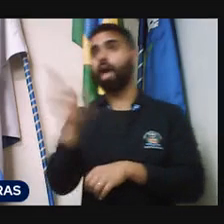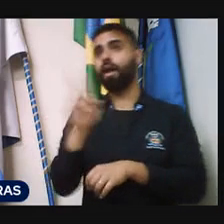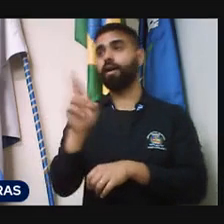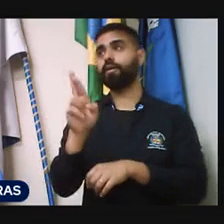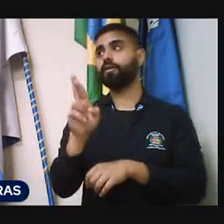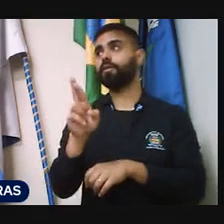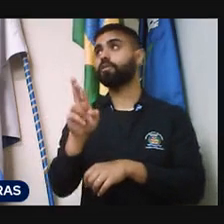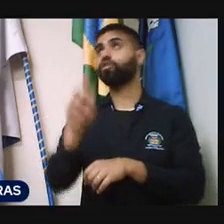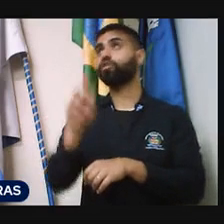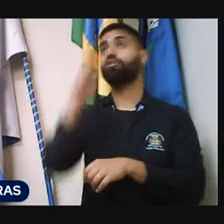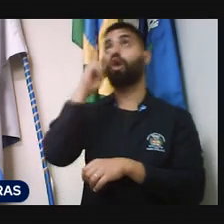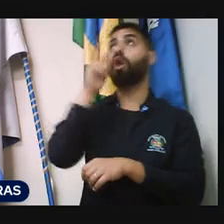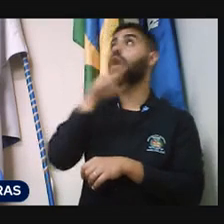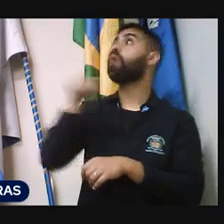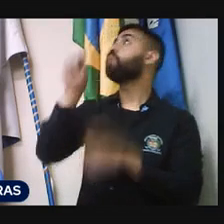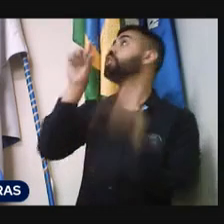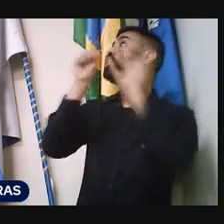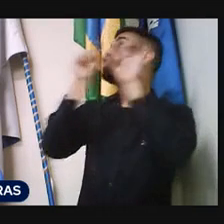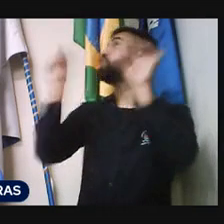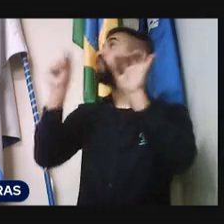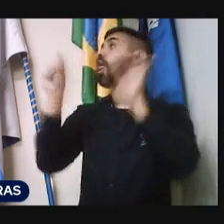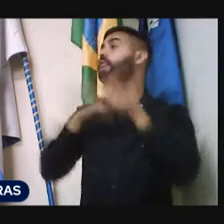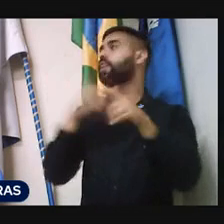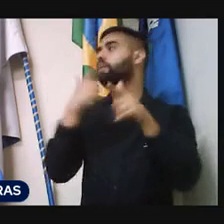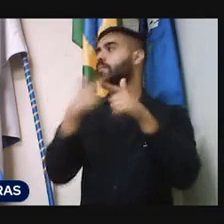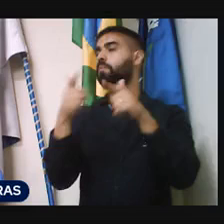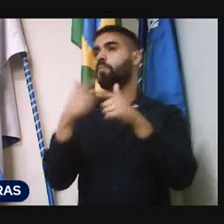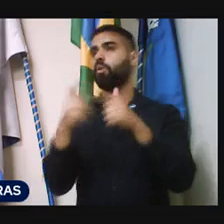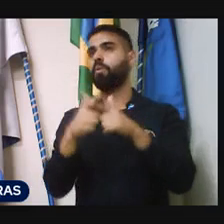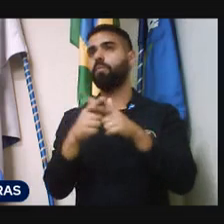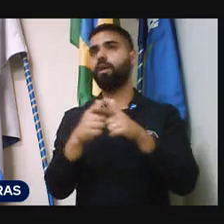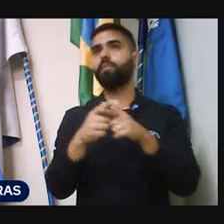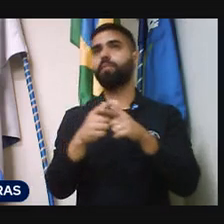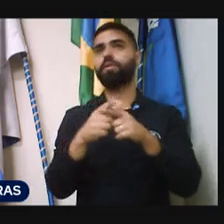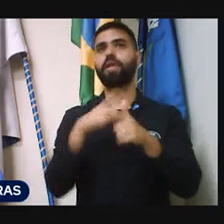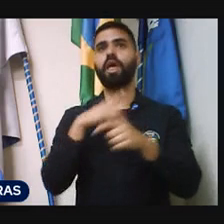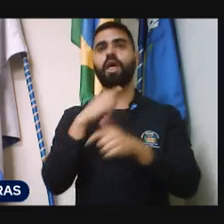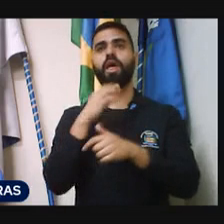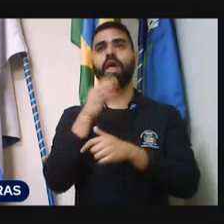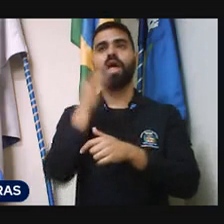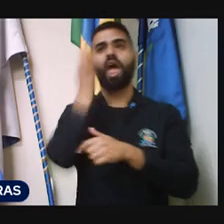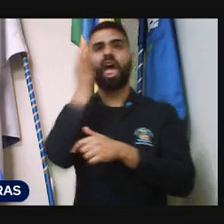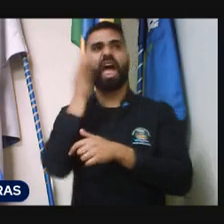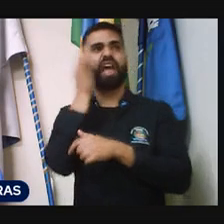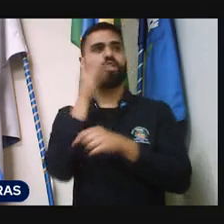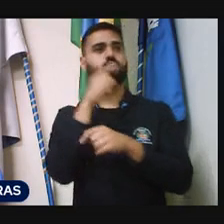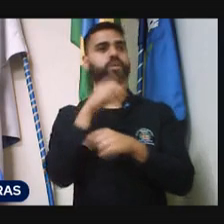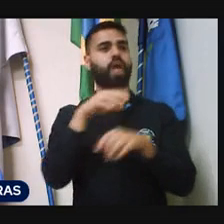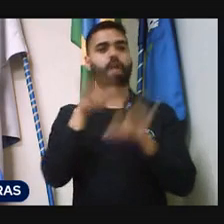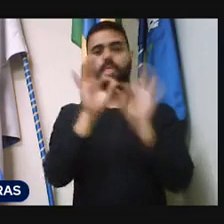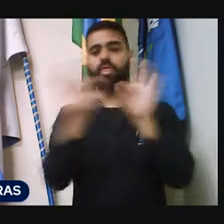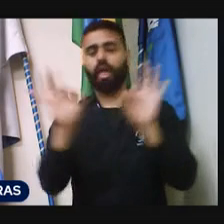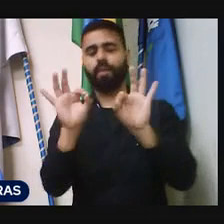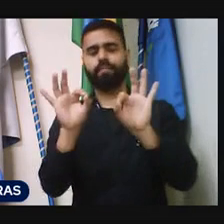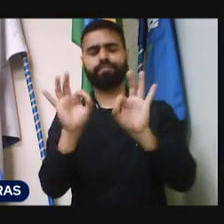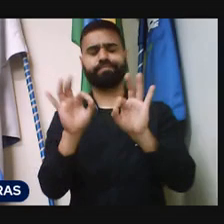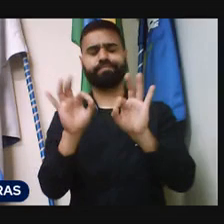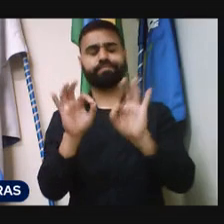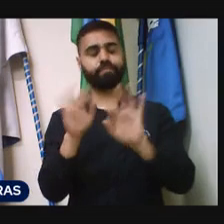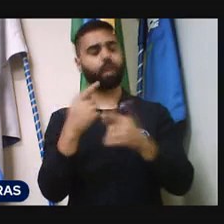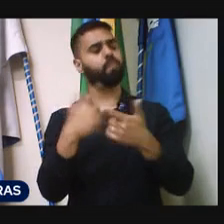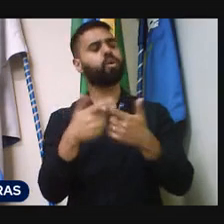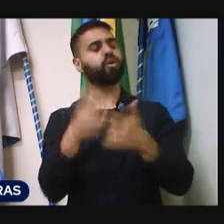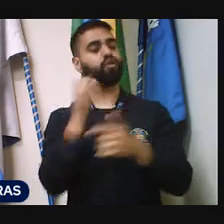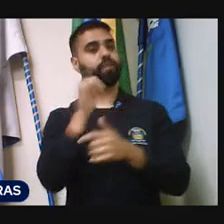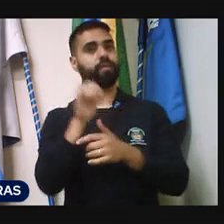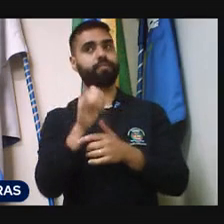do seu olhar lá em cima tá toda comprometida moída para o rato e o que que eu quero chegar